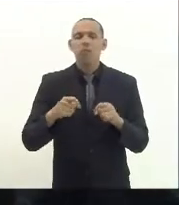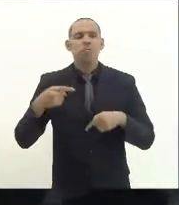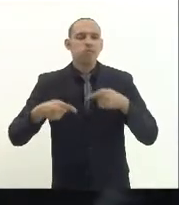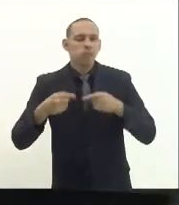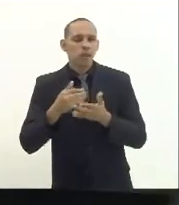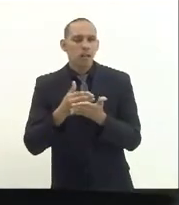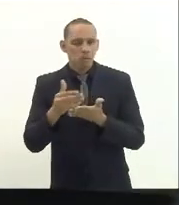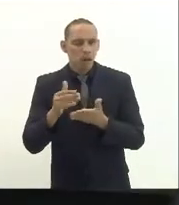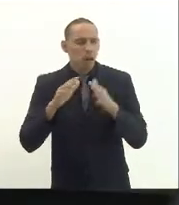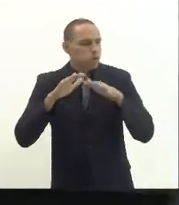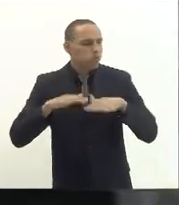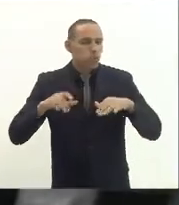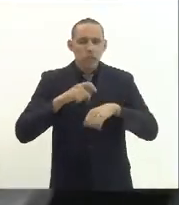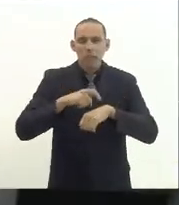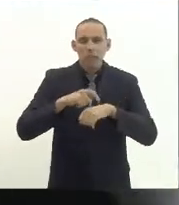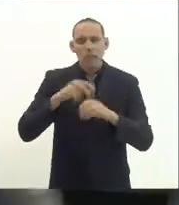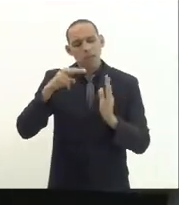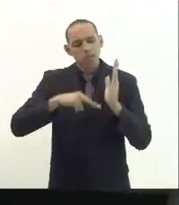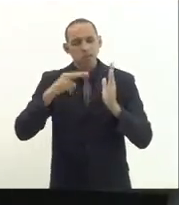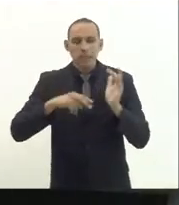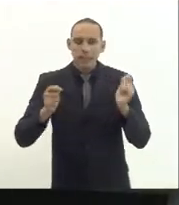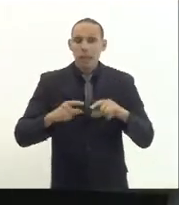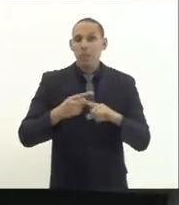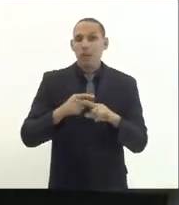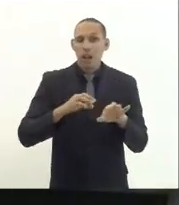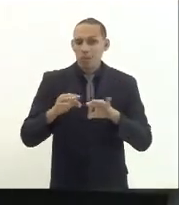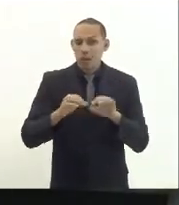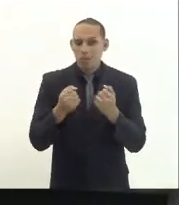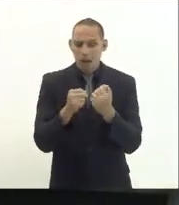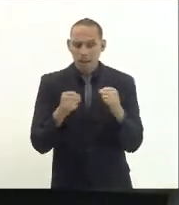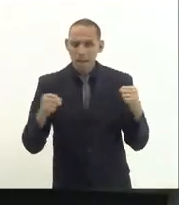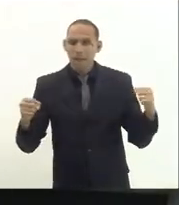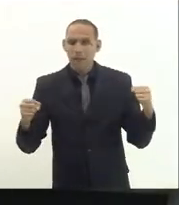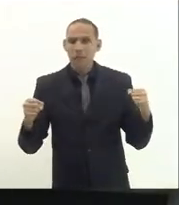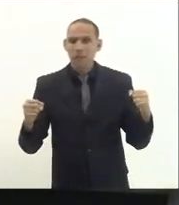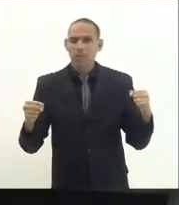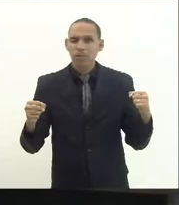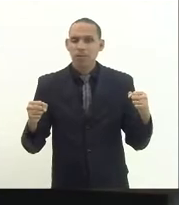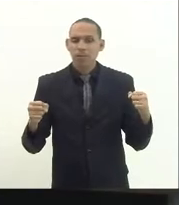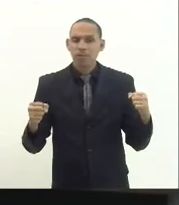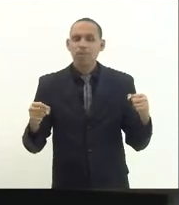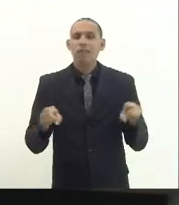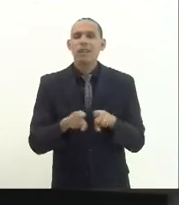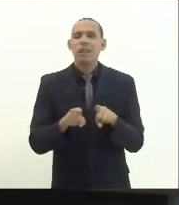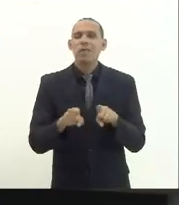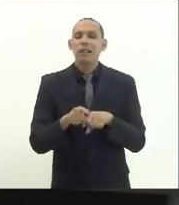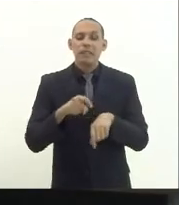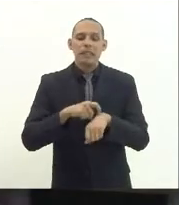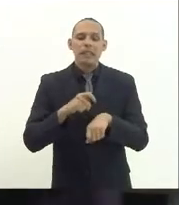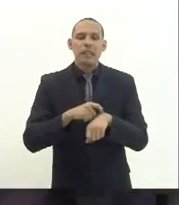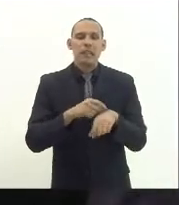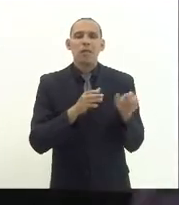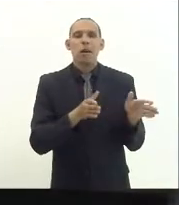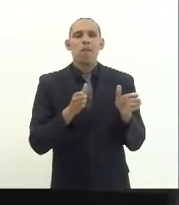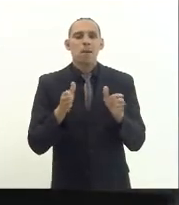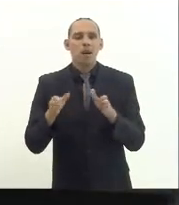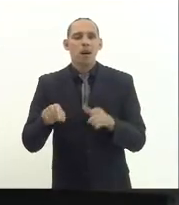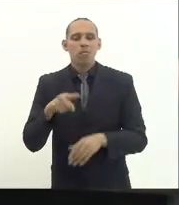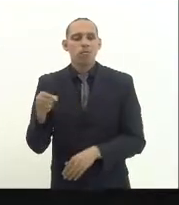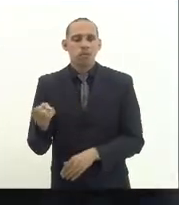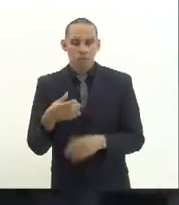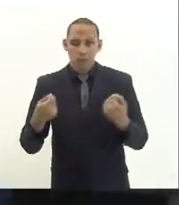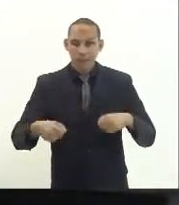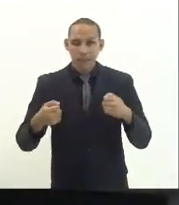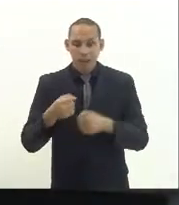já com todo mundo tem o tempo de ler porque o plano é grande e ele tem uma questão de atualização de tempos que ele deveria ter sido